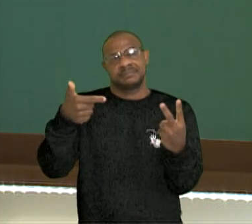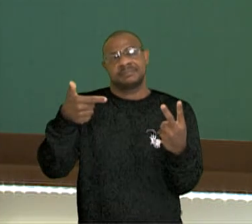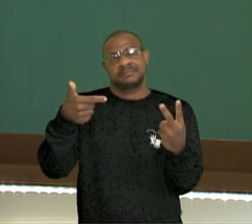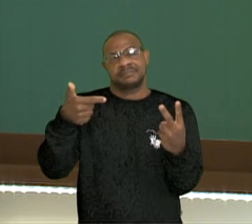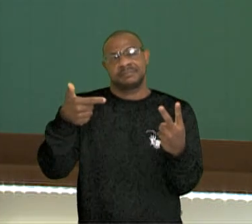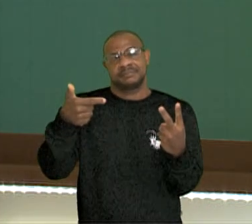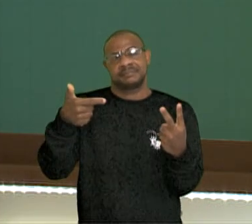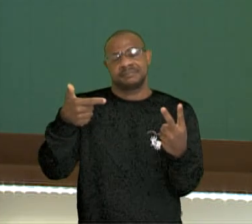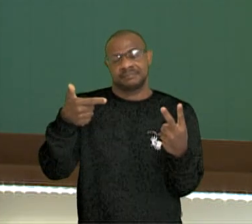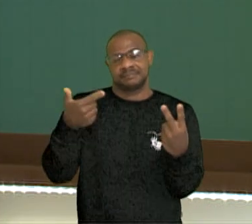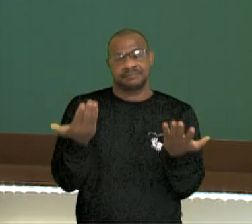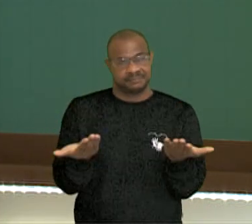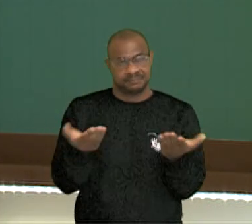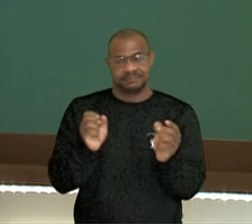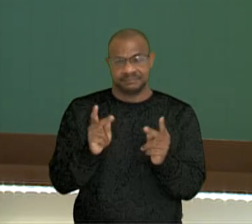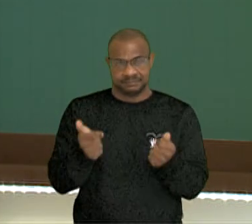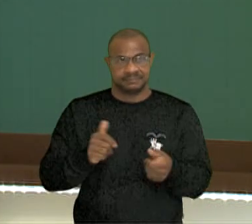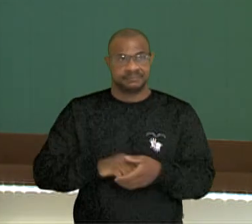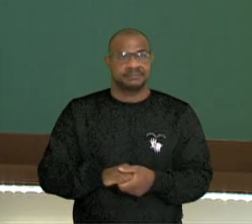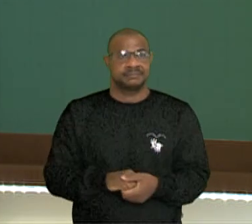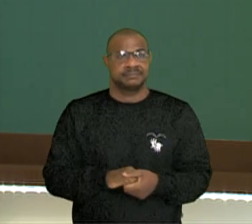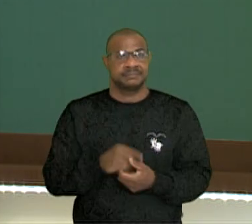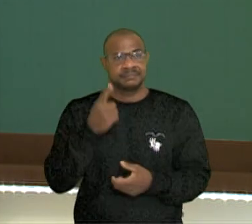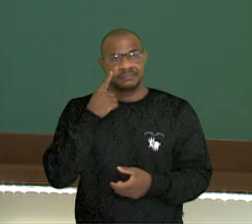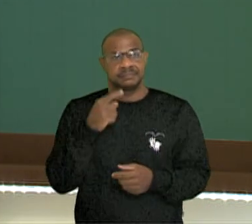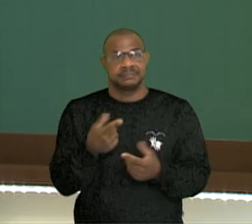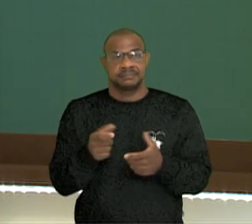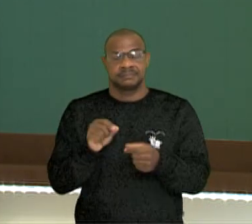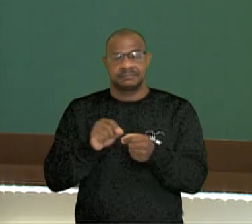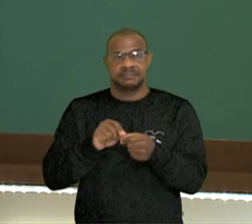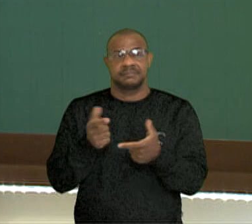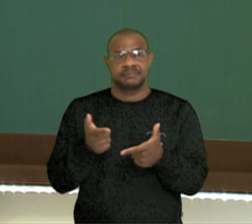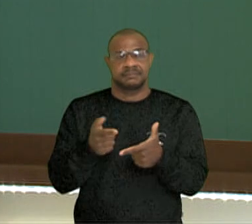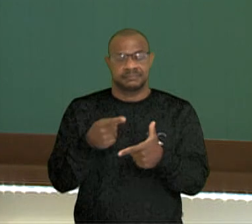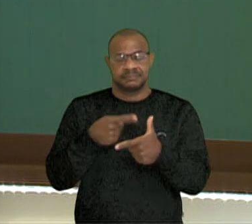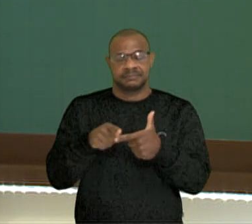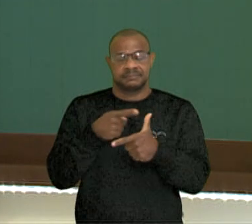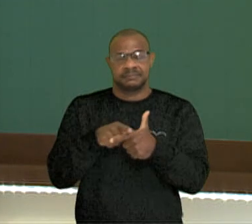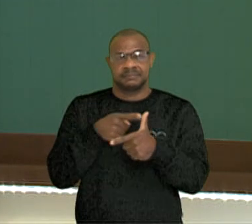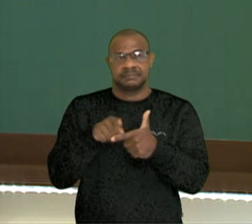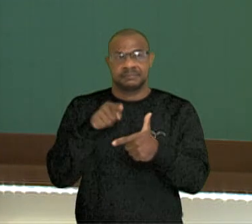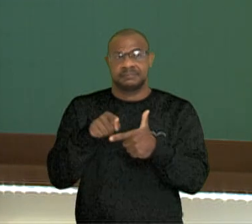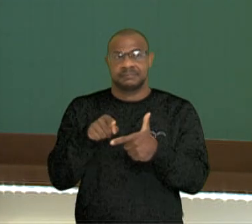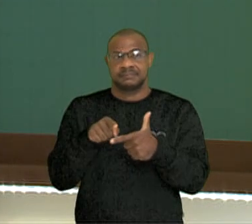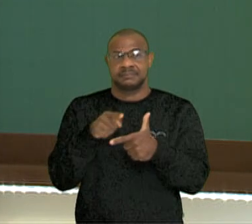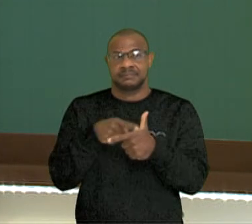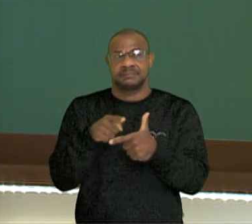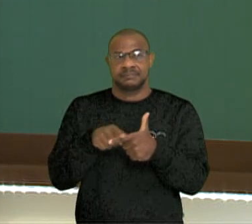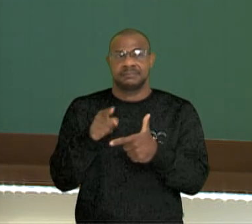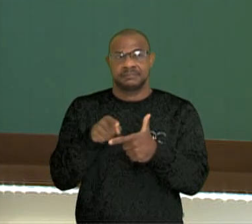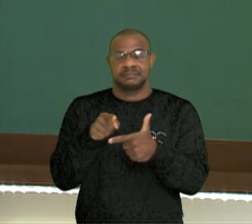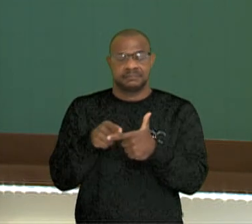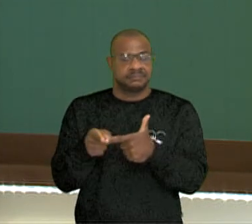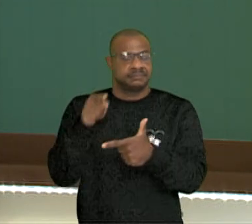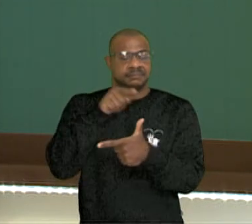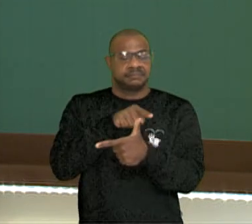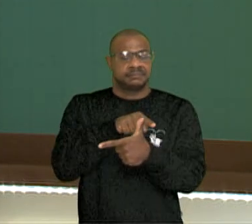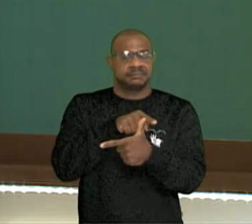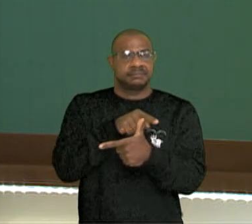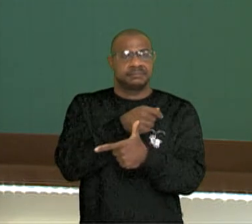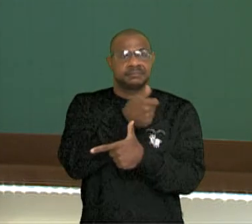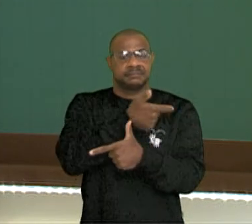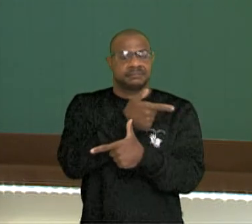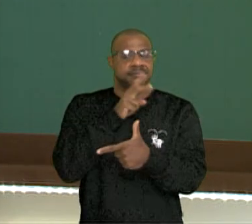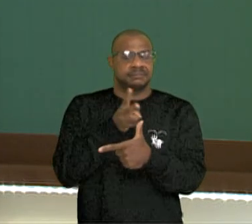quadrado, ok? É só você dividir, na verdade, a potência da base pelo índice da raiz. É